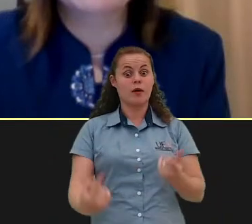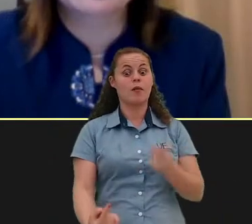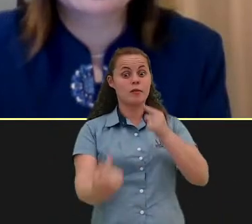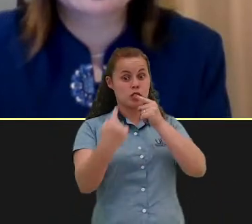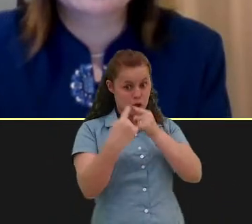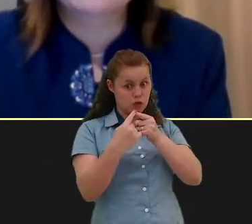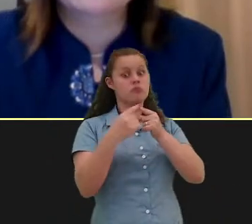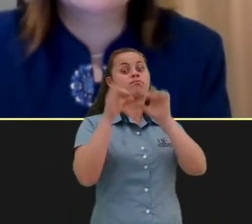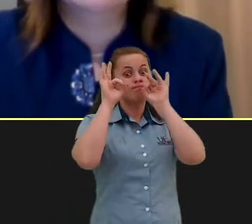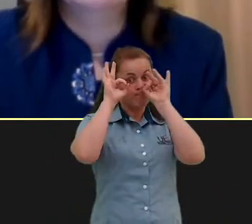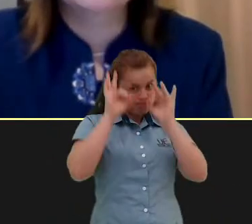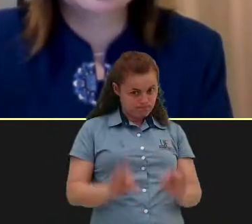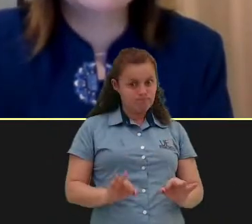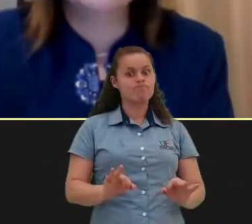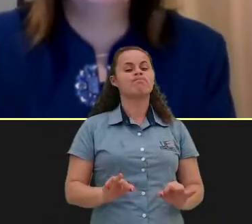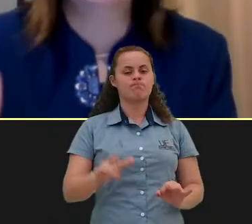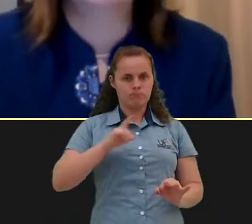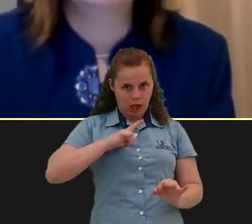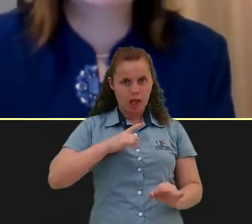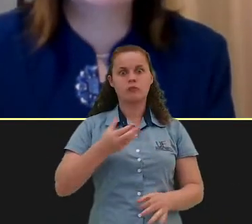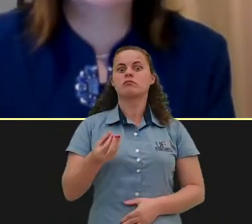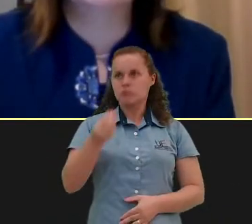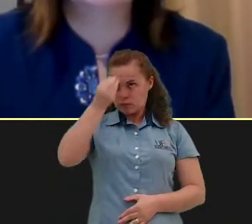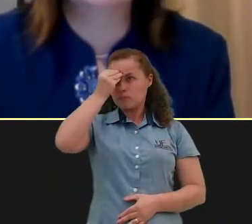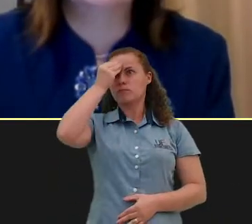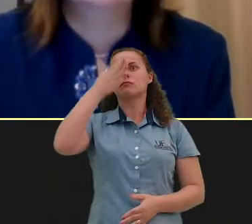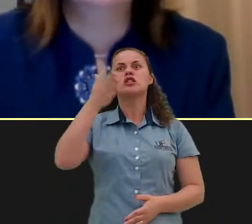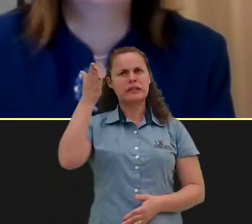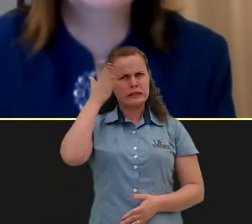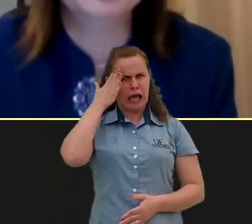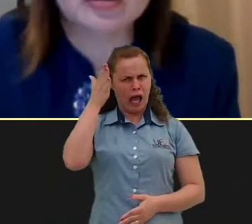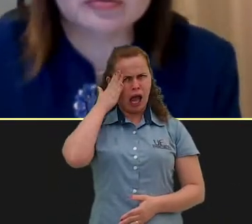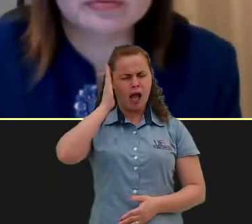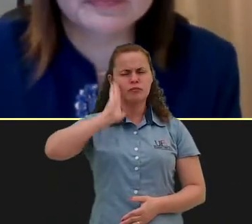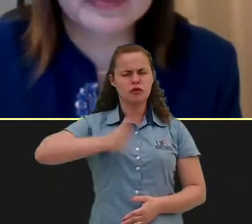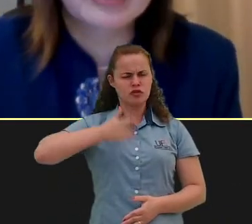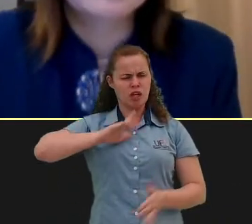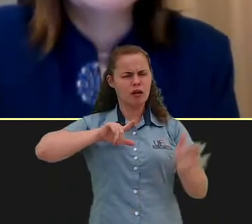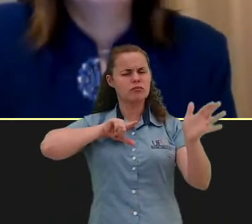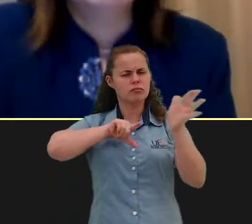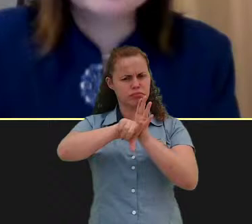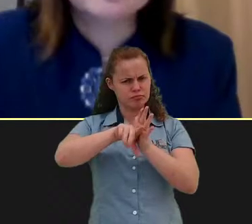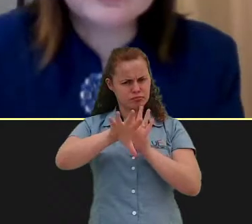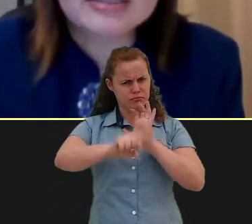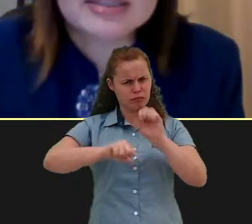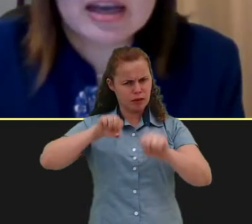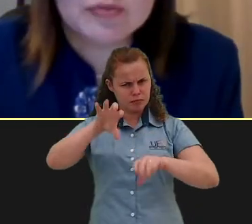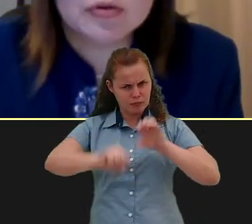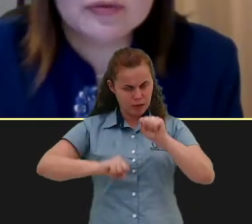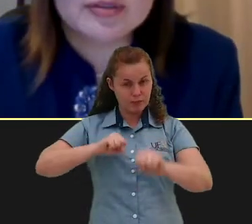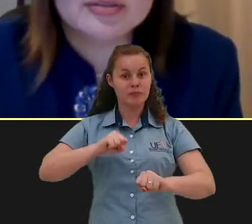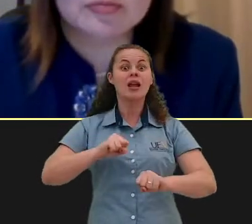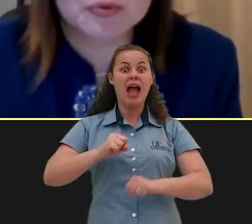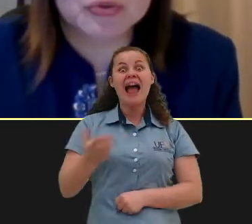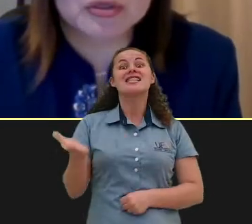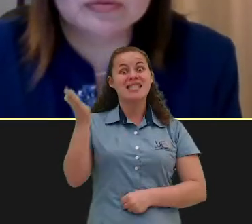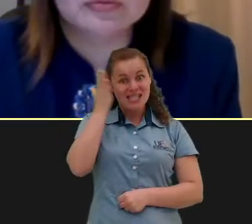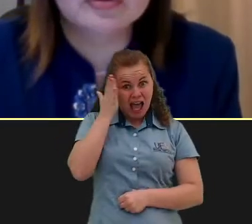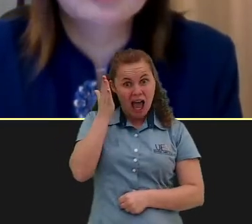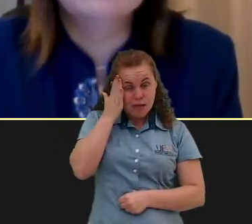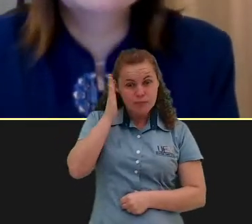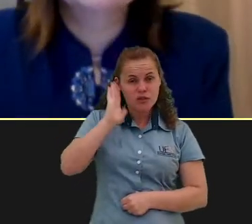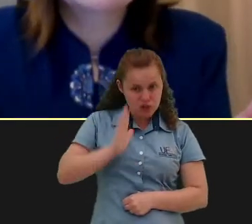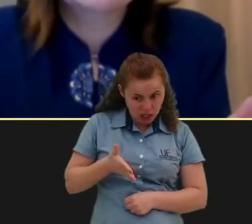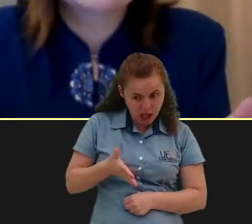estabelecida, tá? Vocês já vão saber o que vocês estão procurando. Uma vez que vocês saibam o que vocês estão